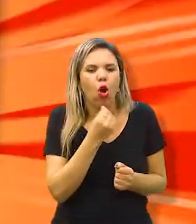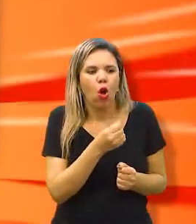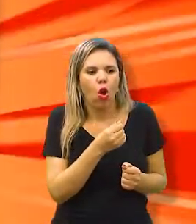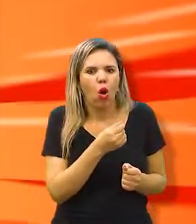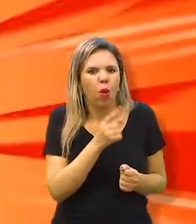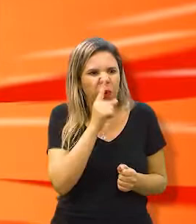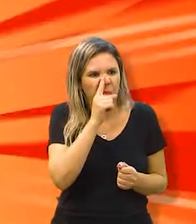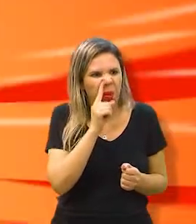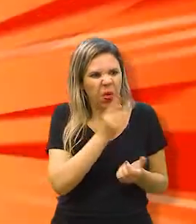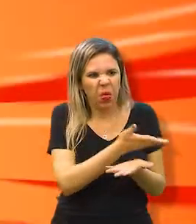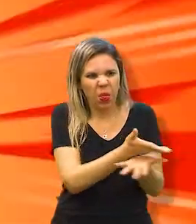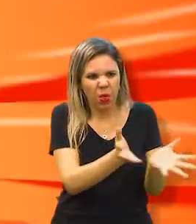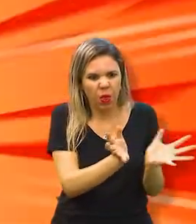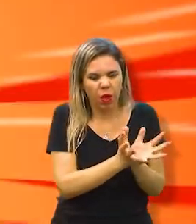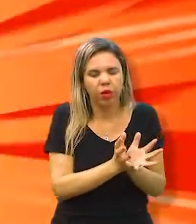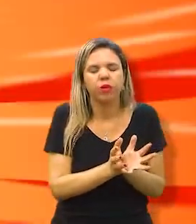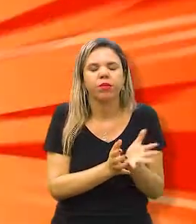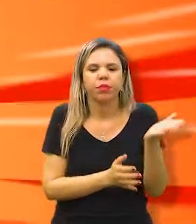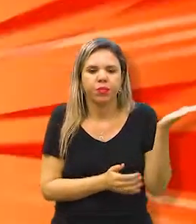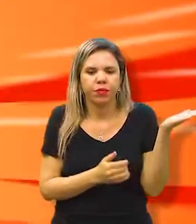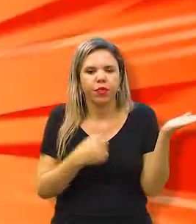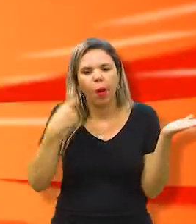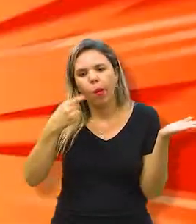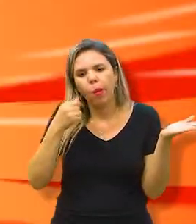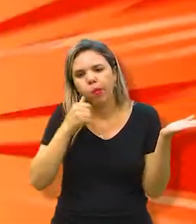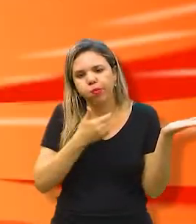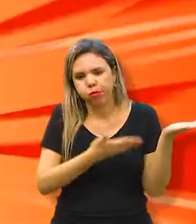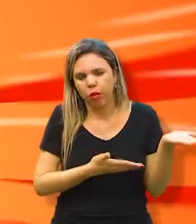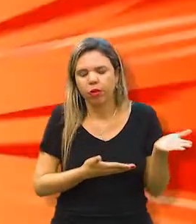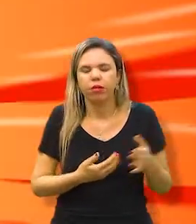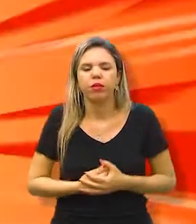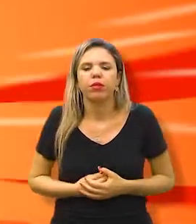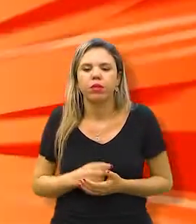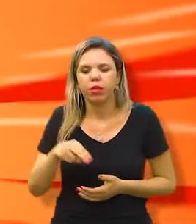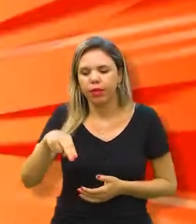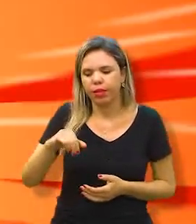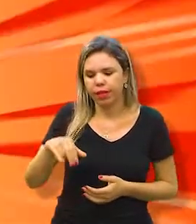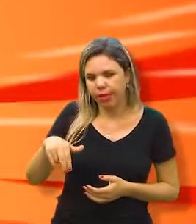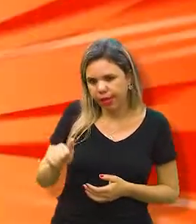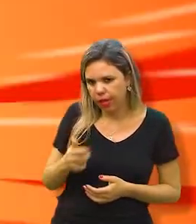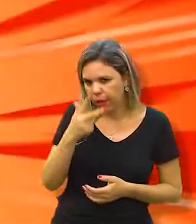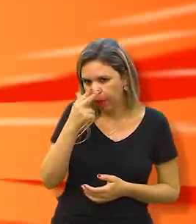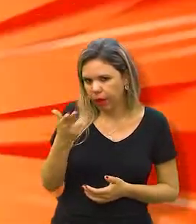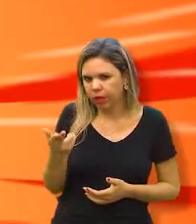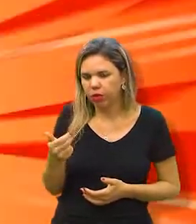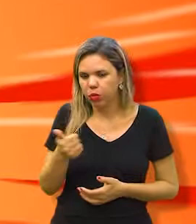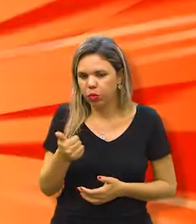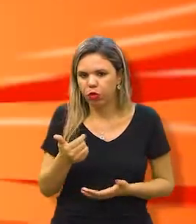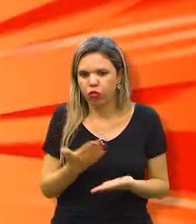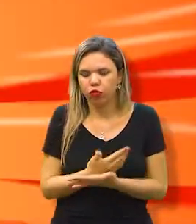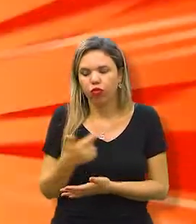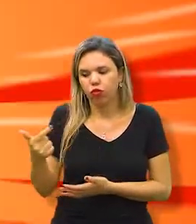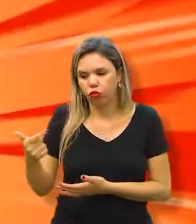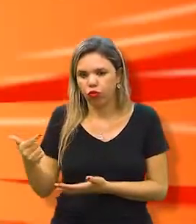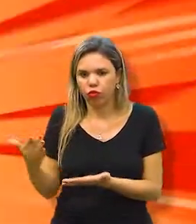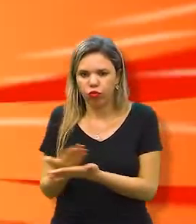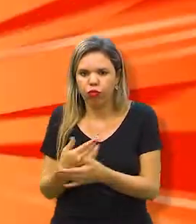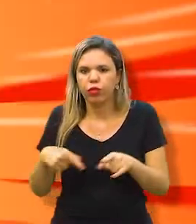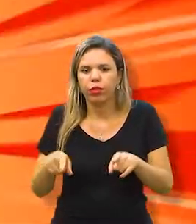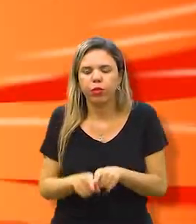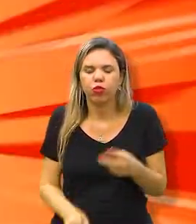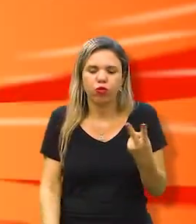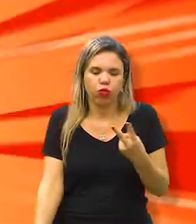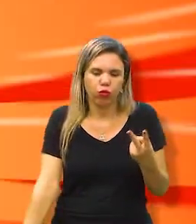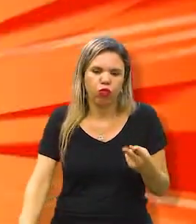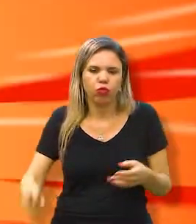com homens perigosos, né, que é a Rachel, a advogada, e a Nina, que ela aparece tanto no primeiro quanto no